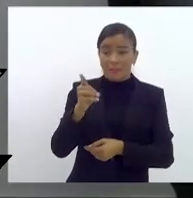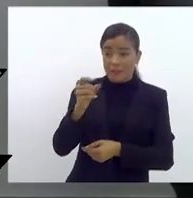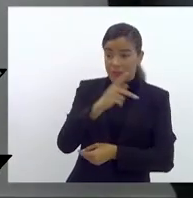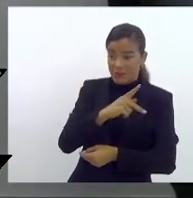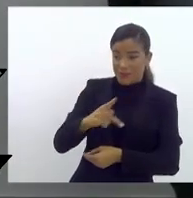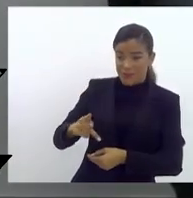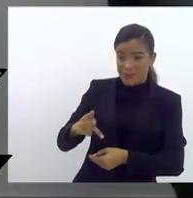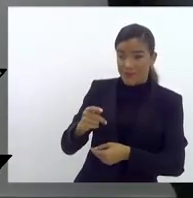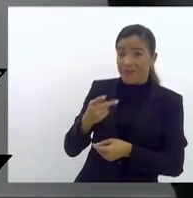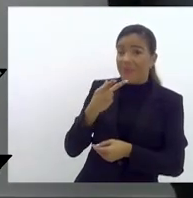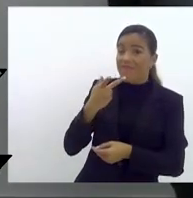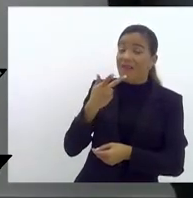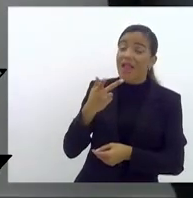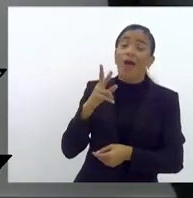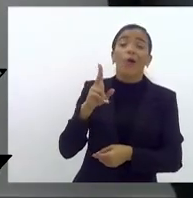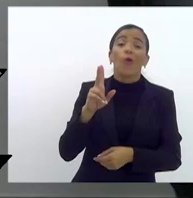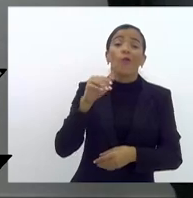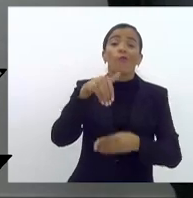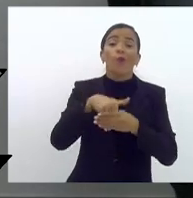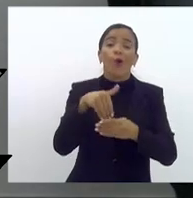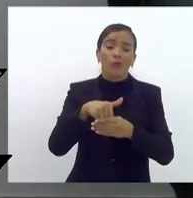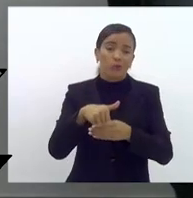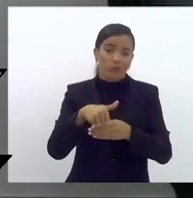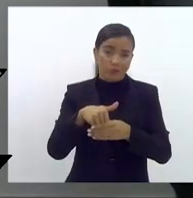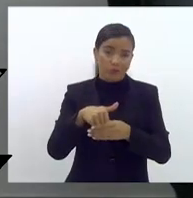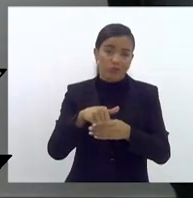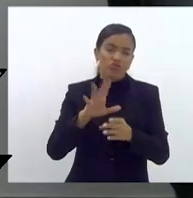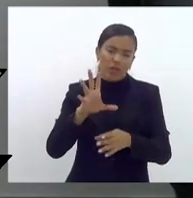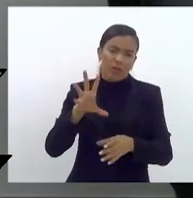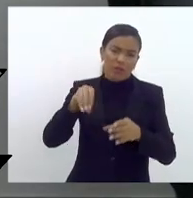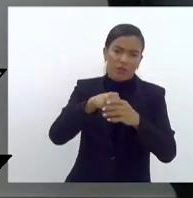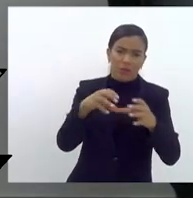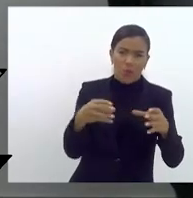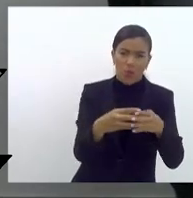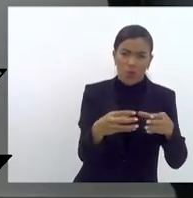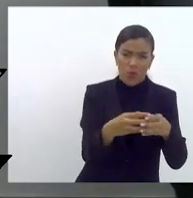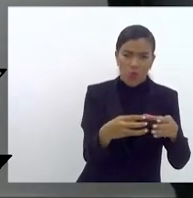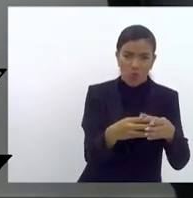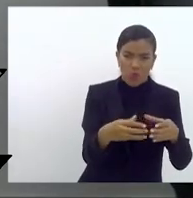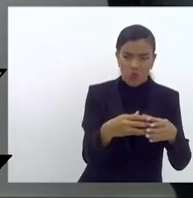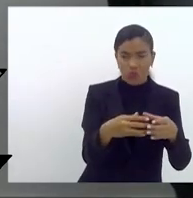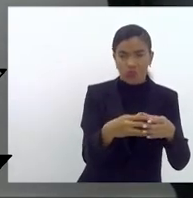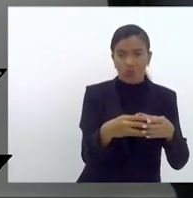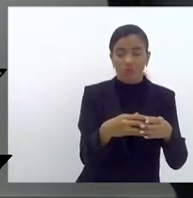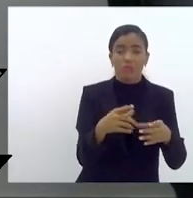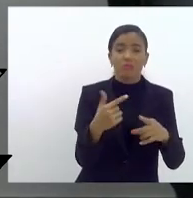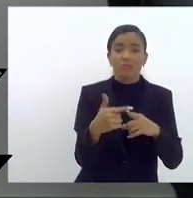o voto do Dr Sérgio não é isso que eu falei já tá no grupo e entregar em mãos também